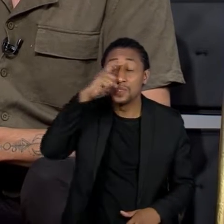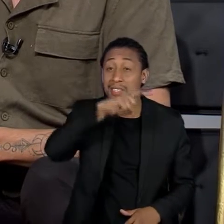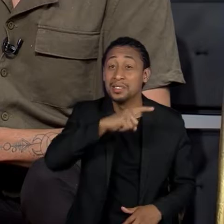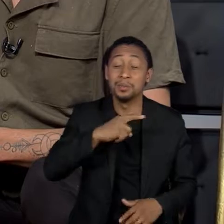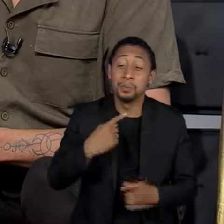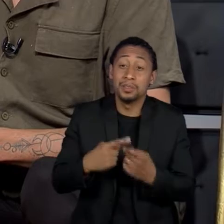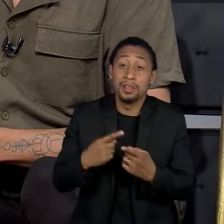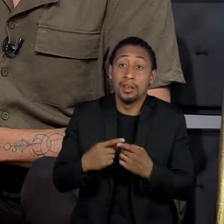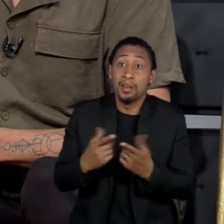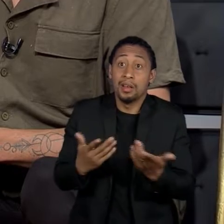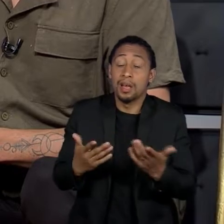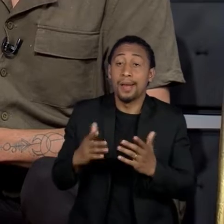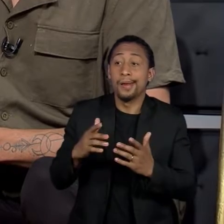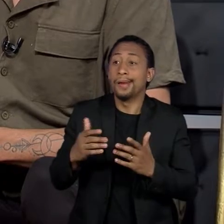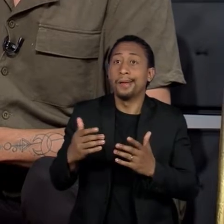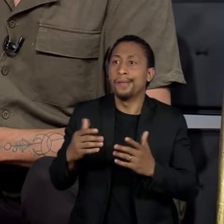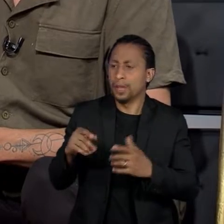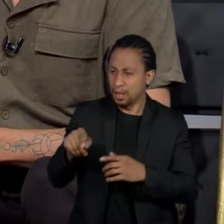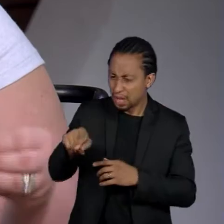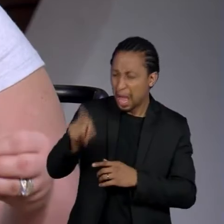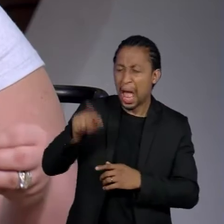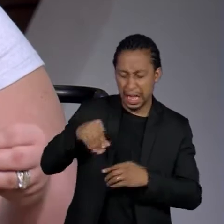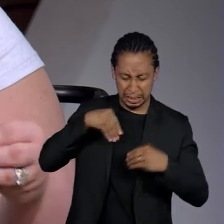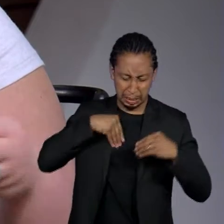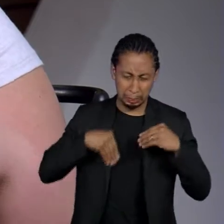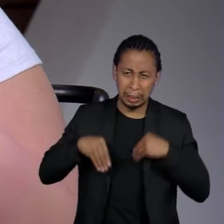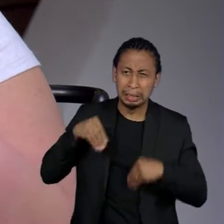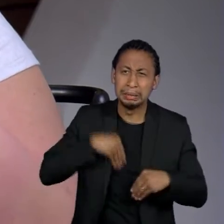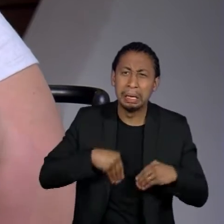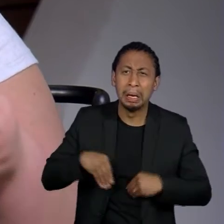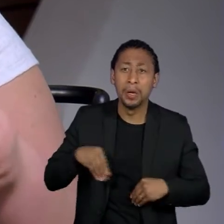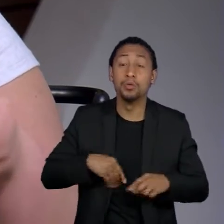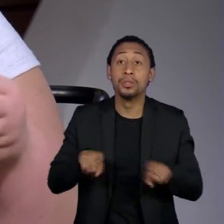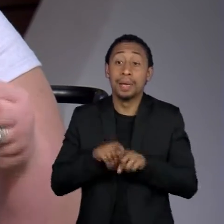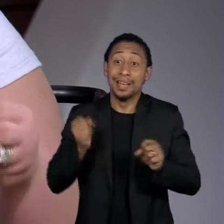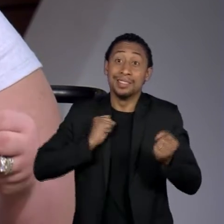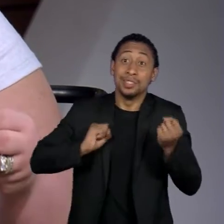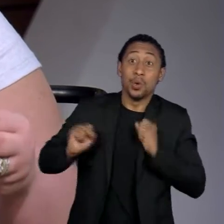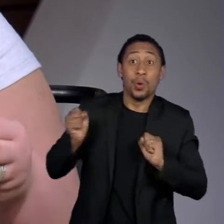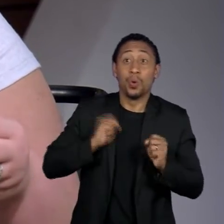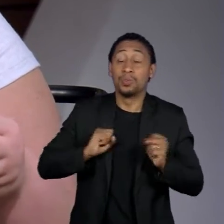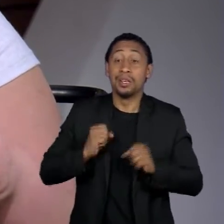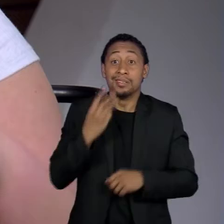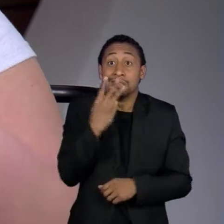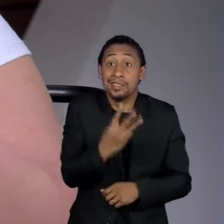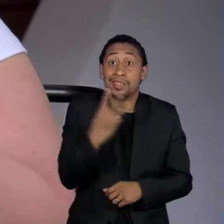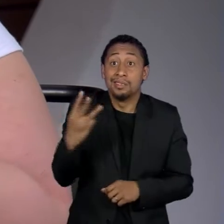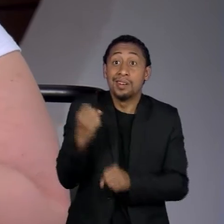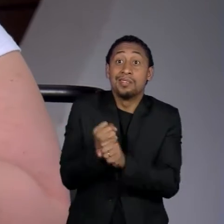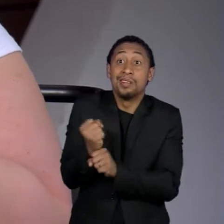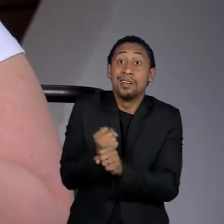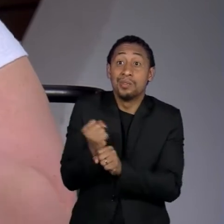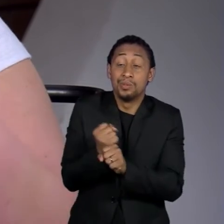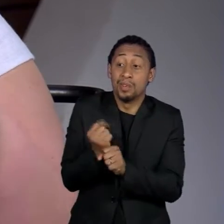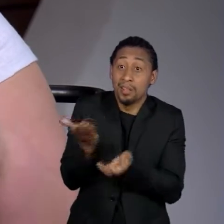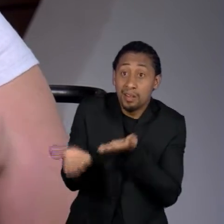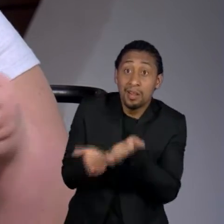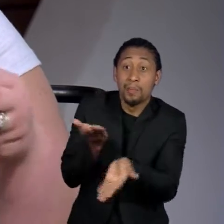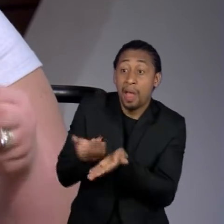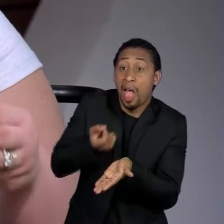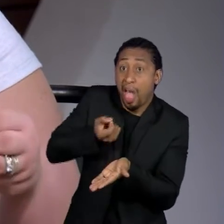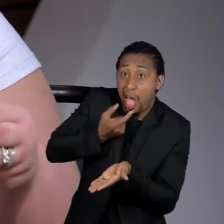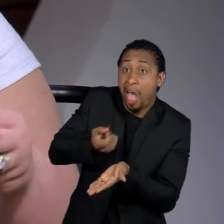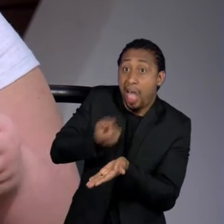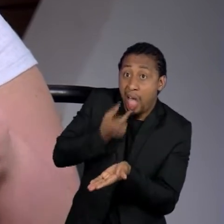fui tratada como depressiva e ansiosa por 33 anos com medicação e terapia equivocada e desenvolvi transtornos alimentares